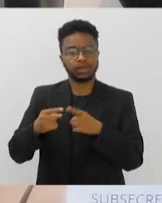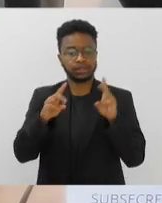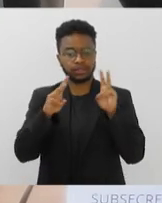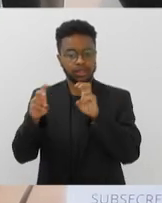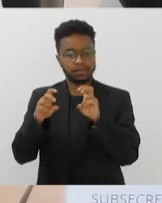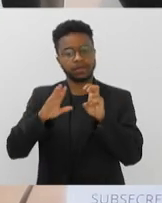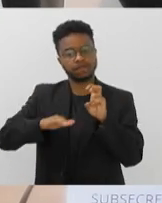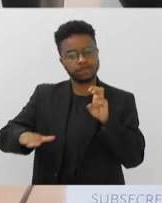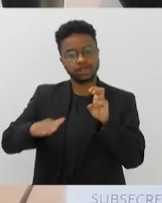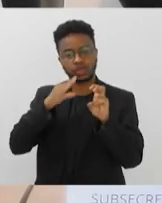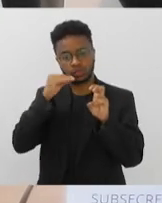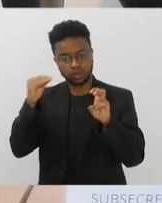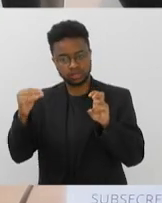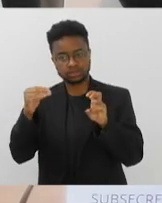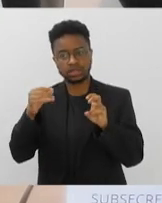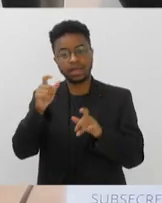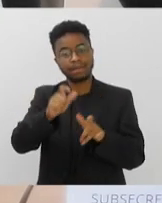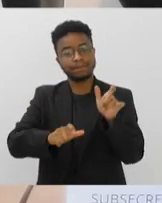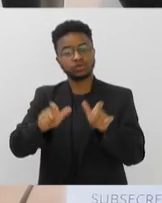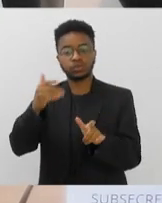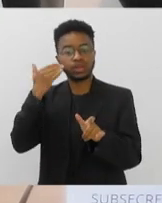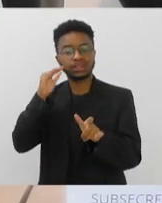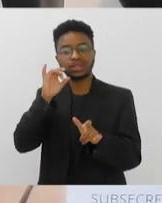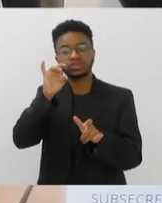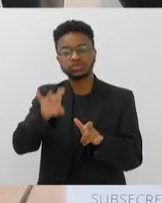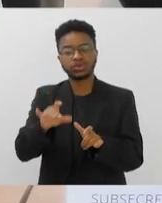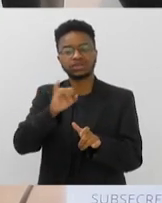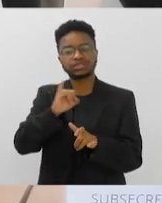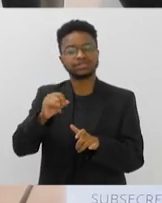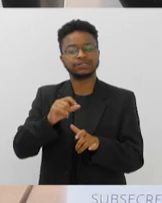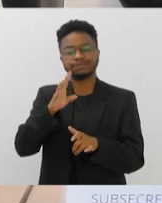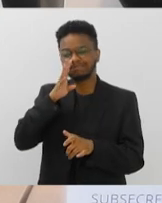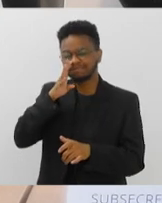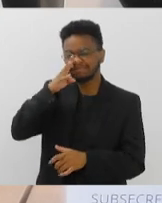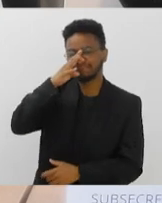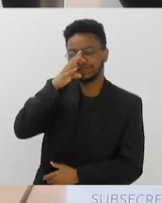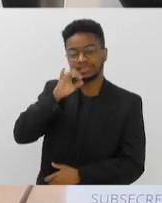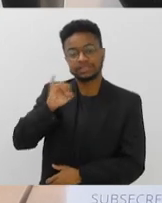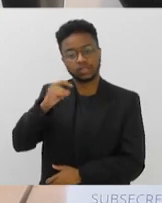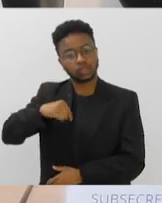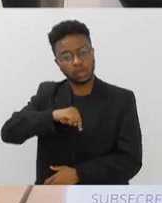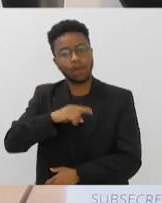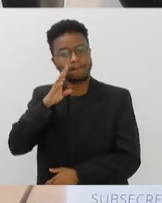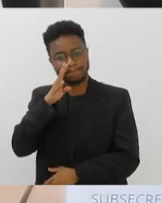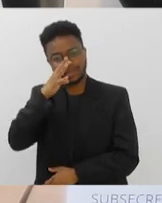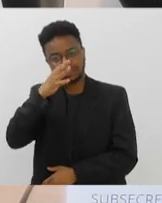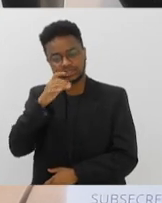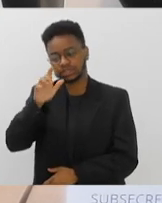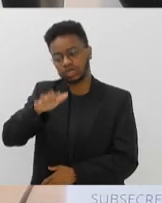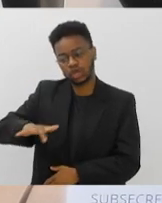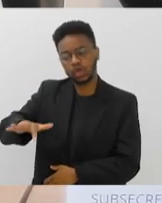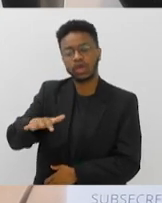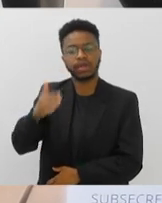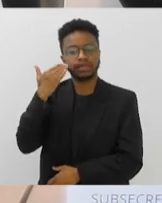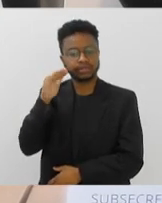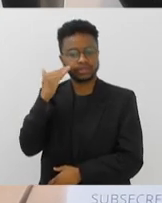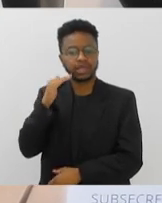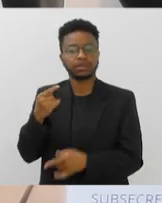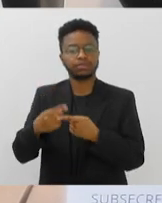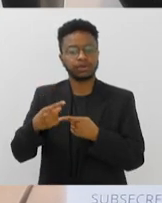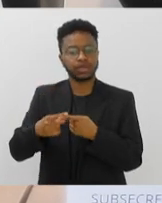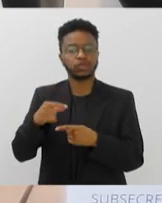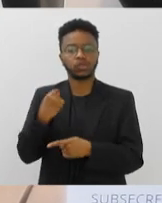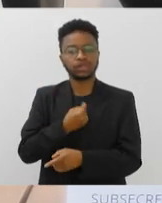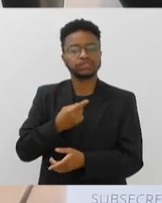adolescência As pessoas só compreendem na persistência quando a gente persiste eles entendem porque a gente fica ali como um